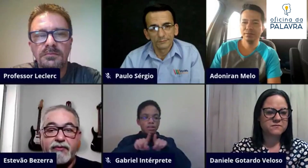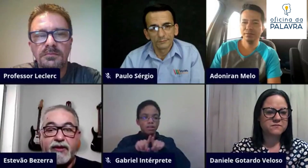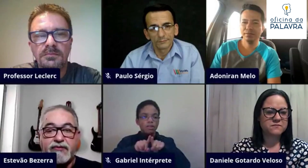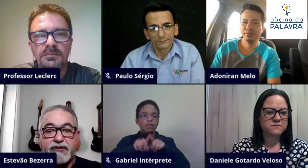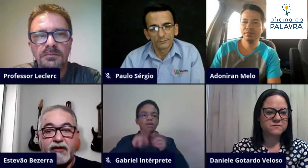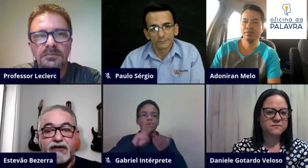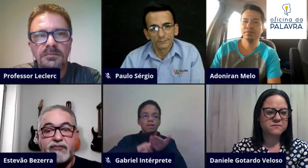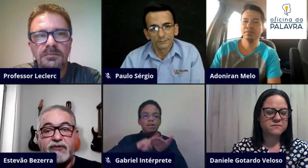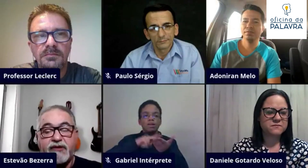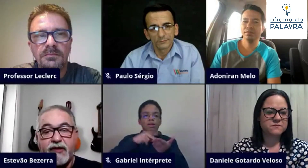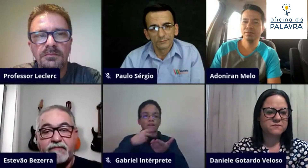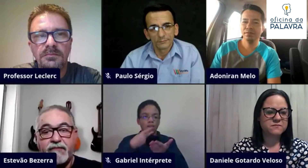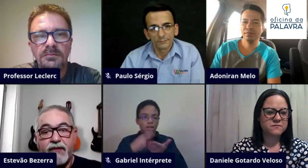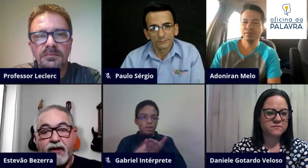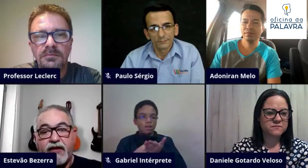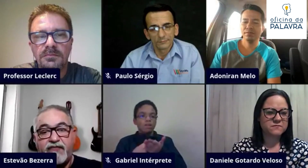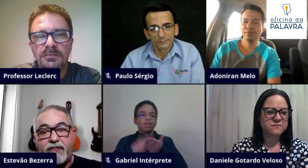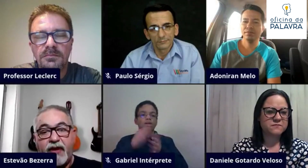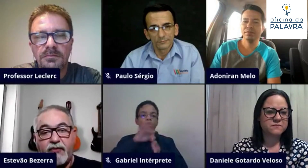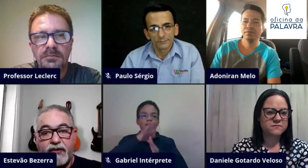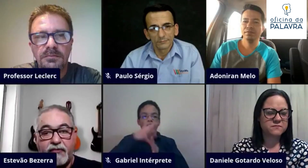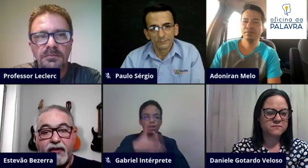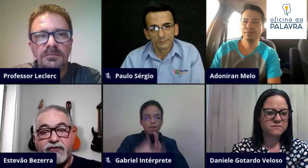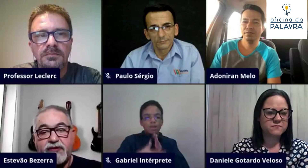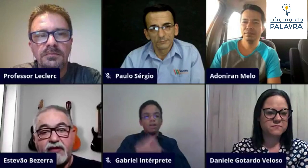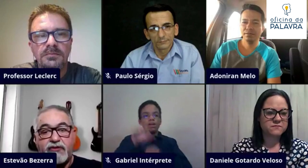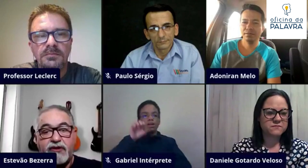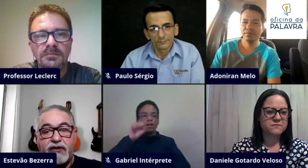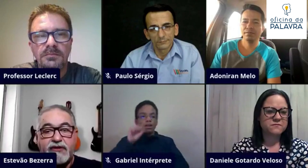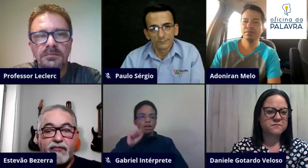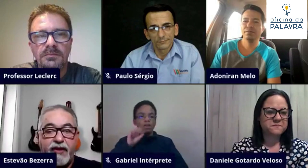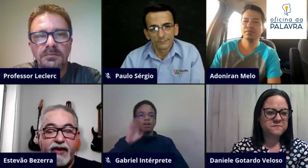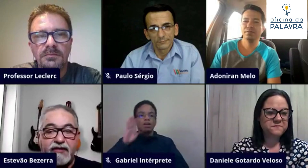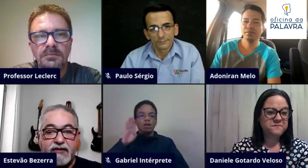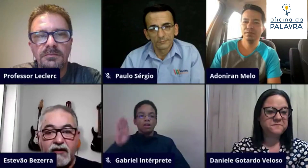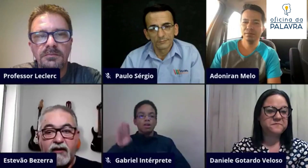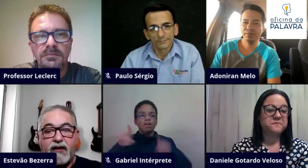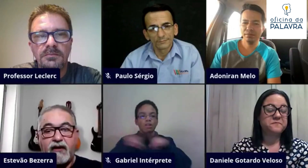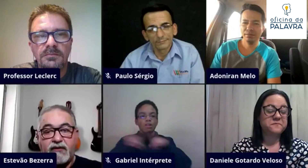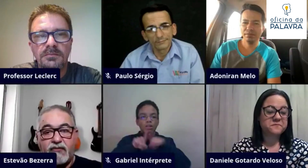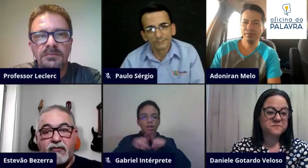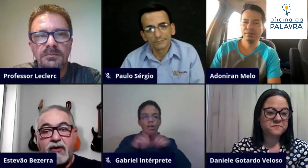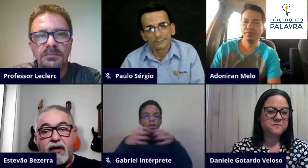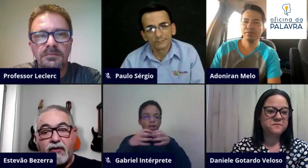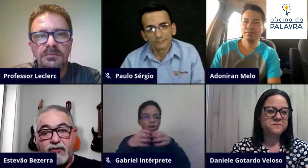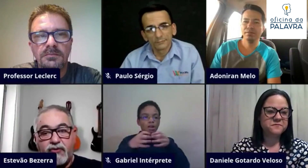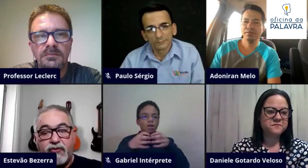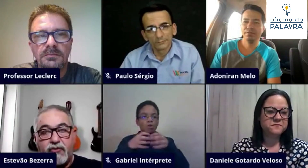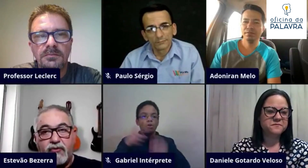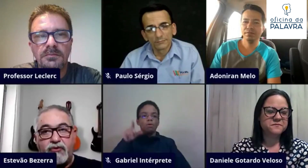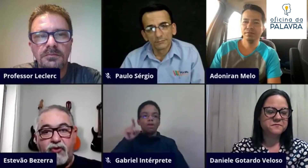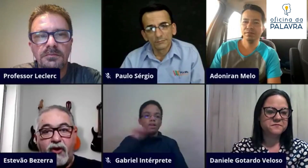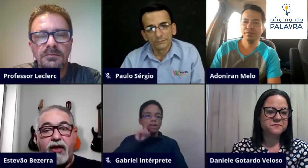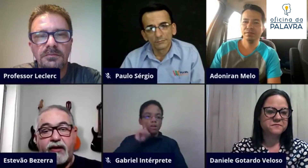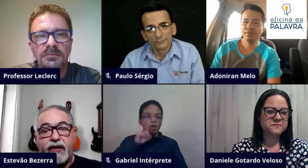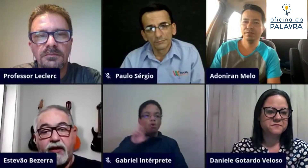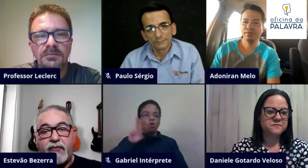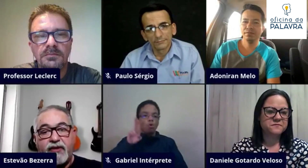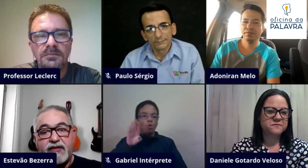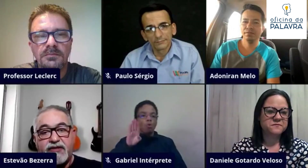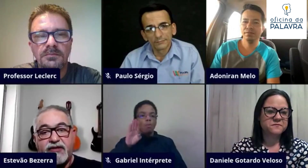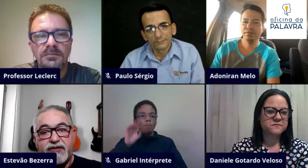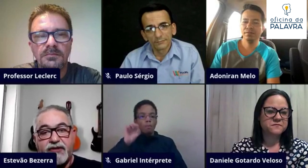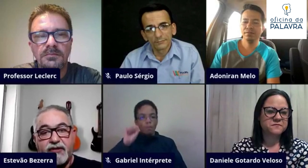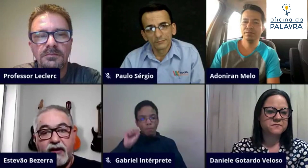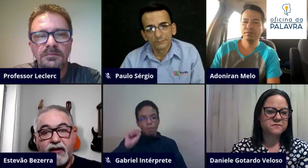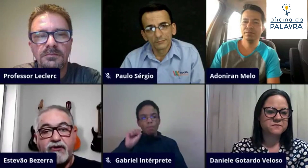esse apoio, a Sociedade Bíblica, a Deaf Bible também nos Estados Unidos, a UBS. Então, o DOR, né, que é